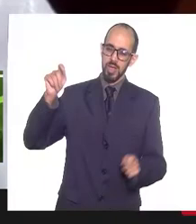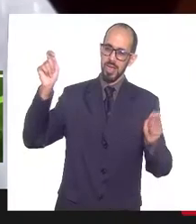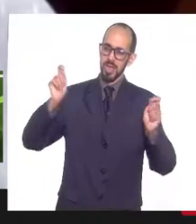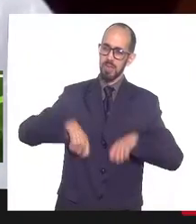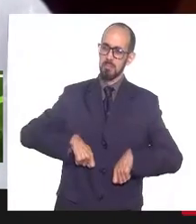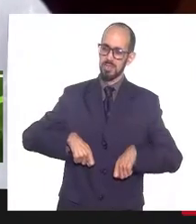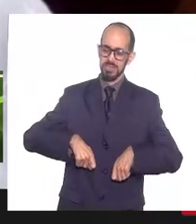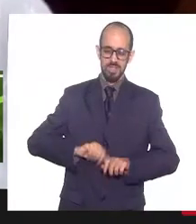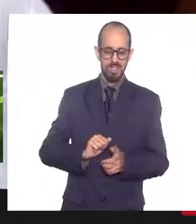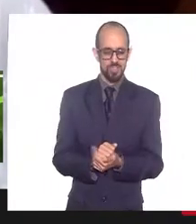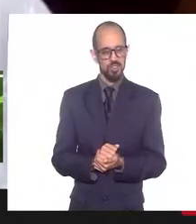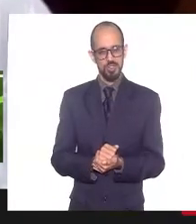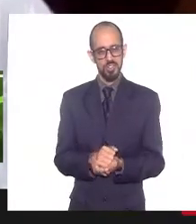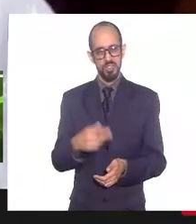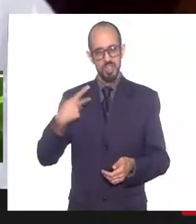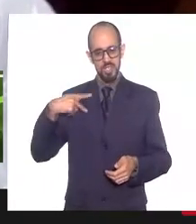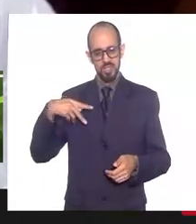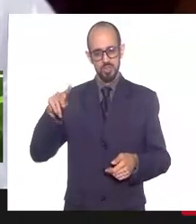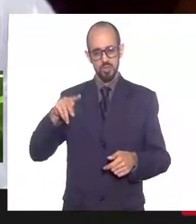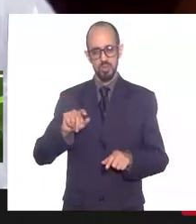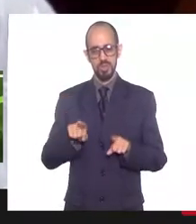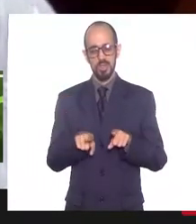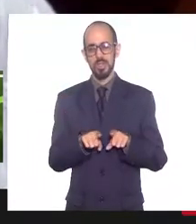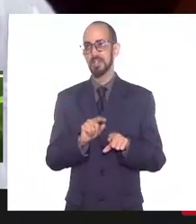habilidade, a sua